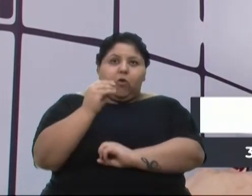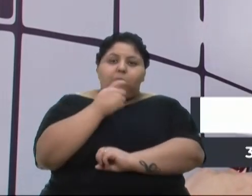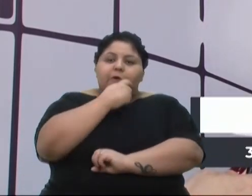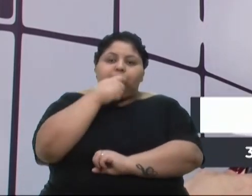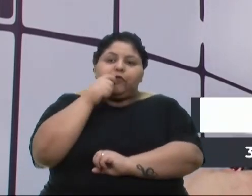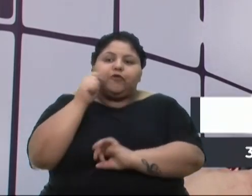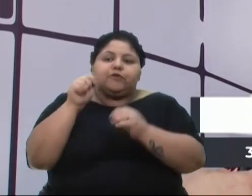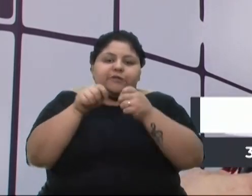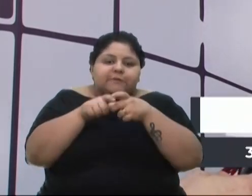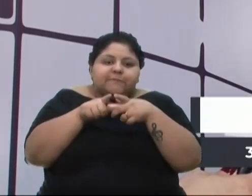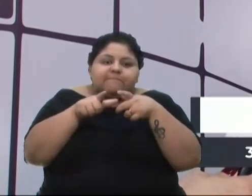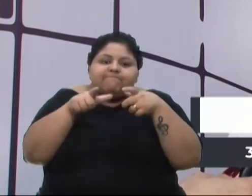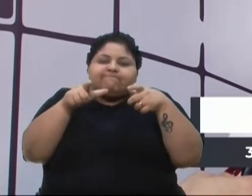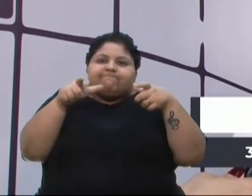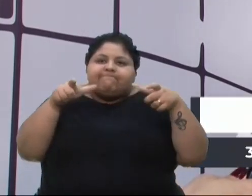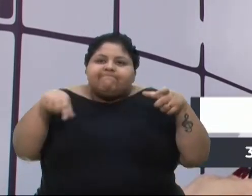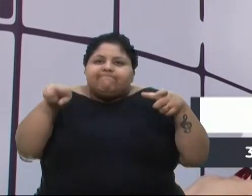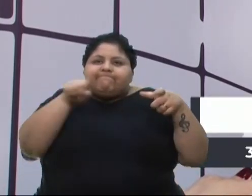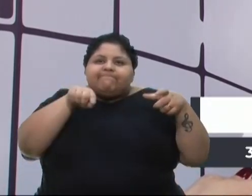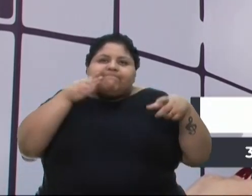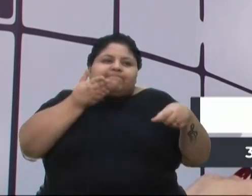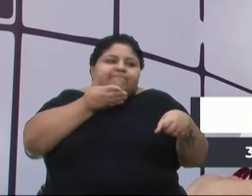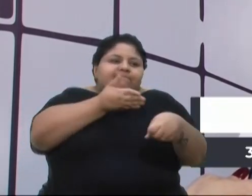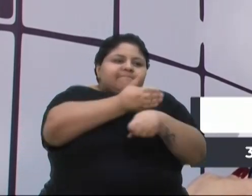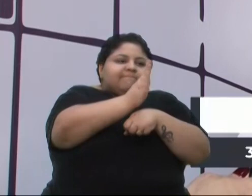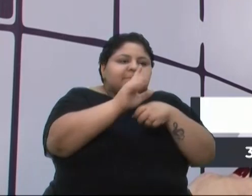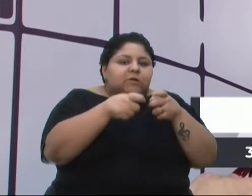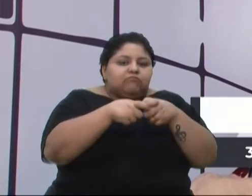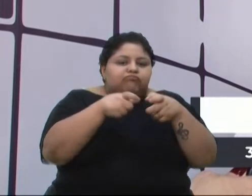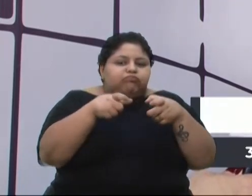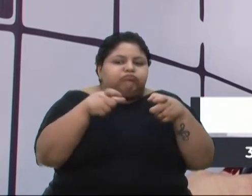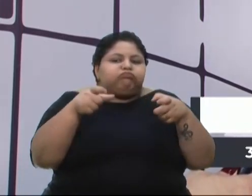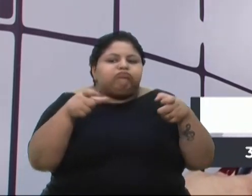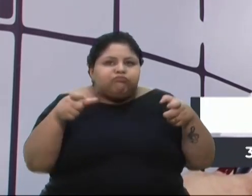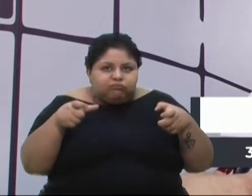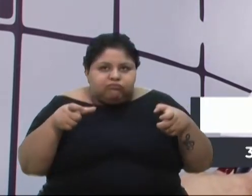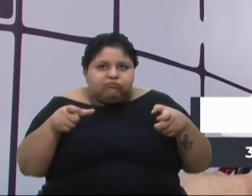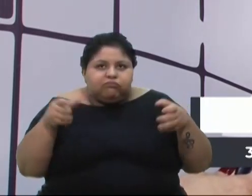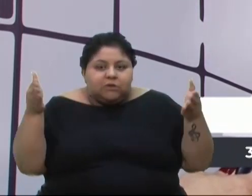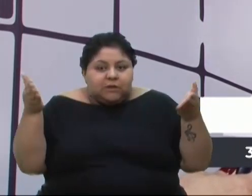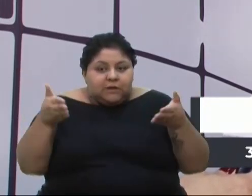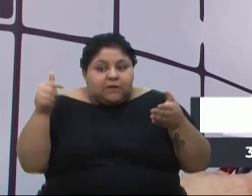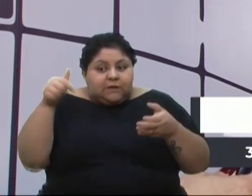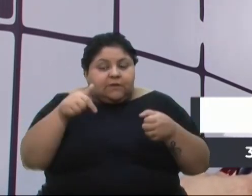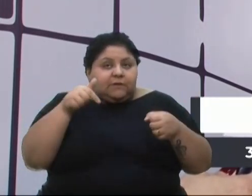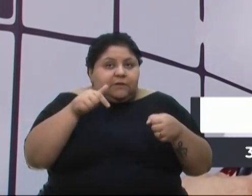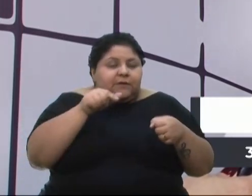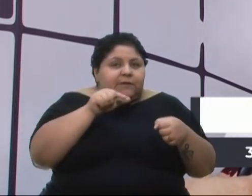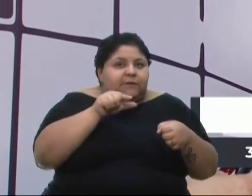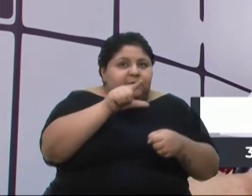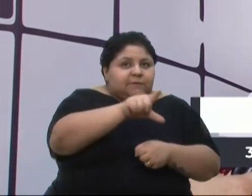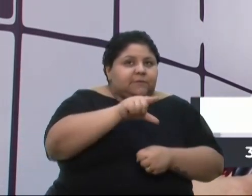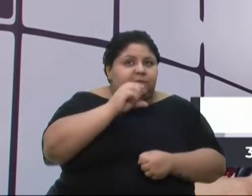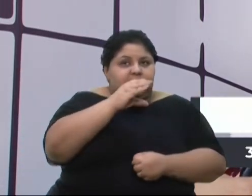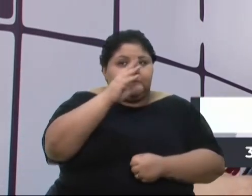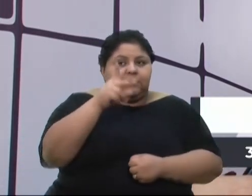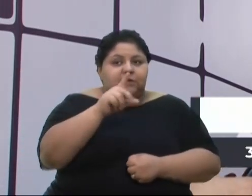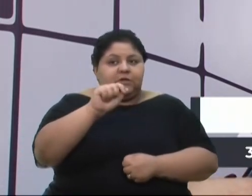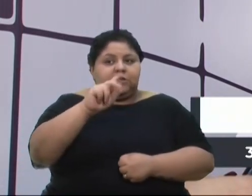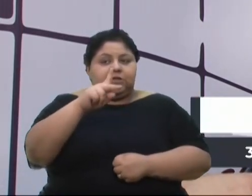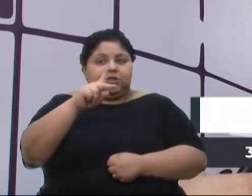cresceu, o quanto nós participamos desse crescimento e nessa eleição, a chapa 1, que eu